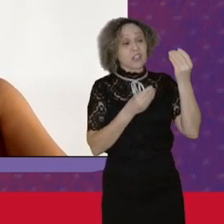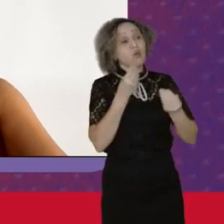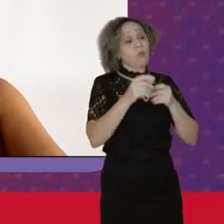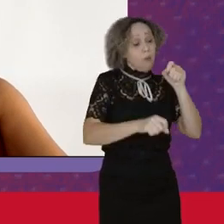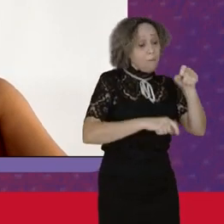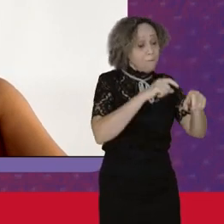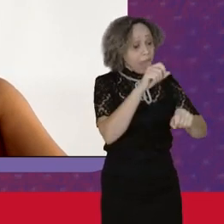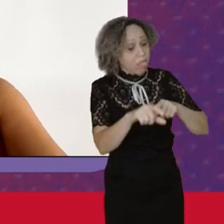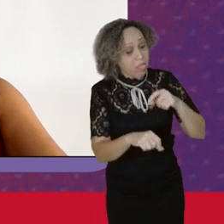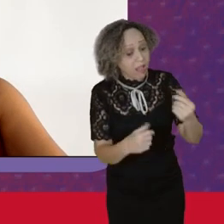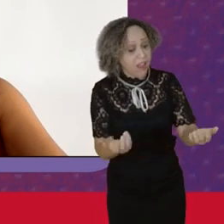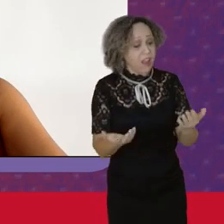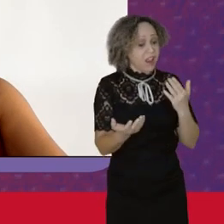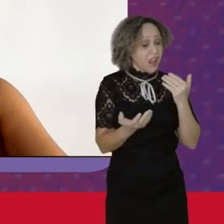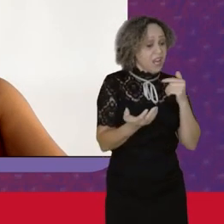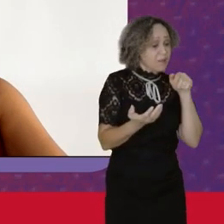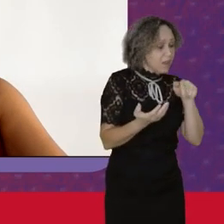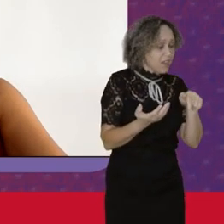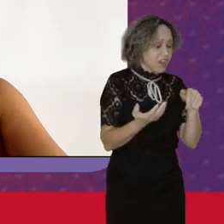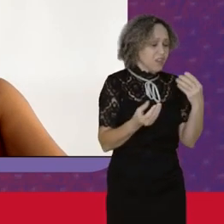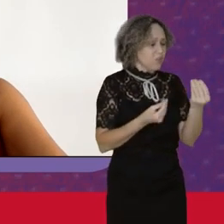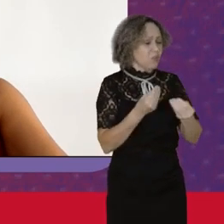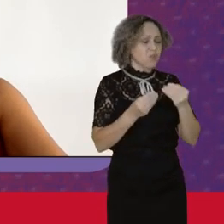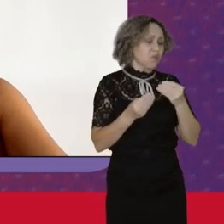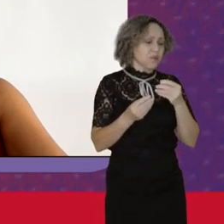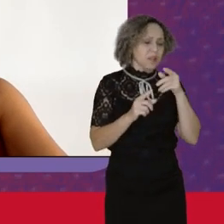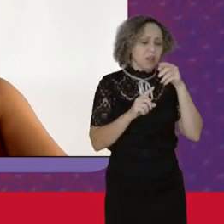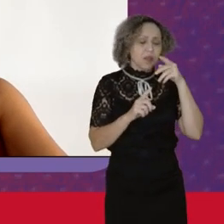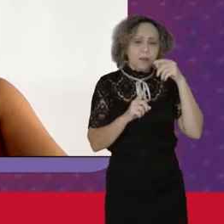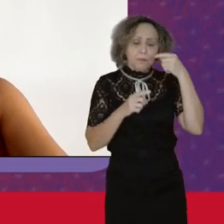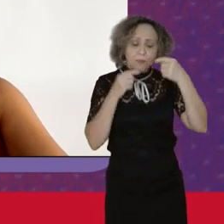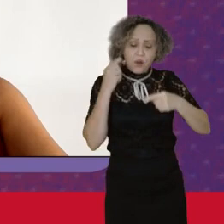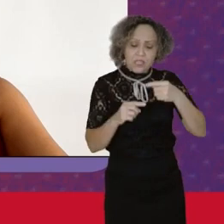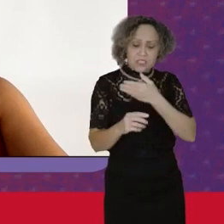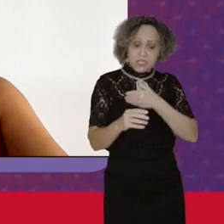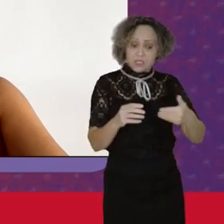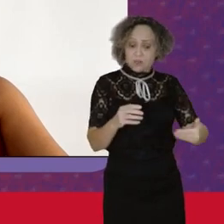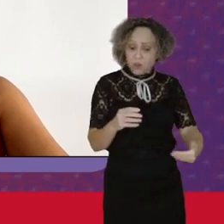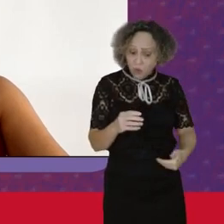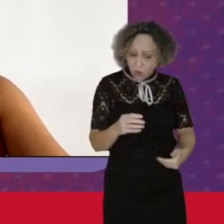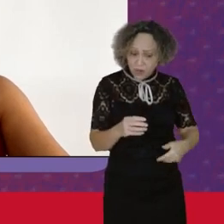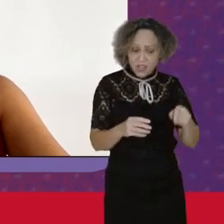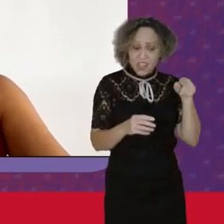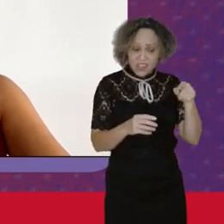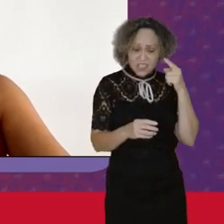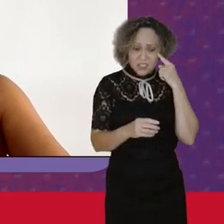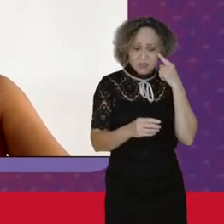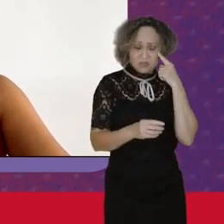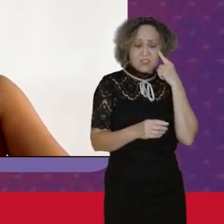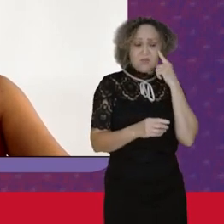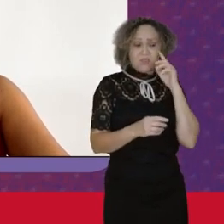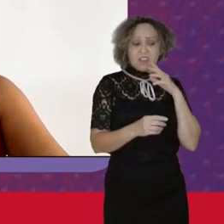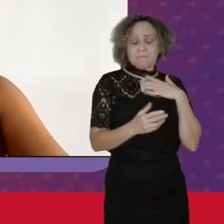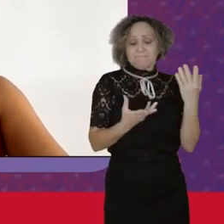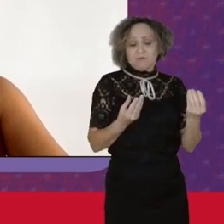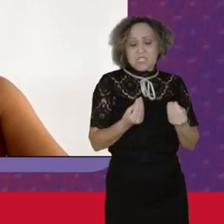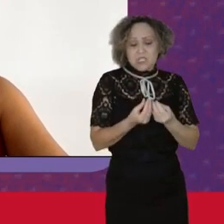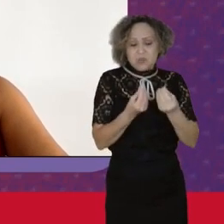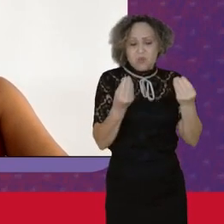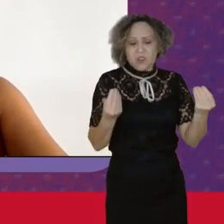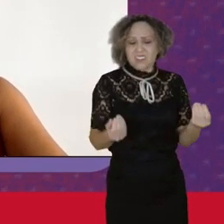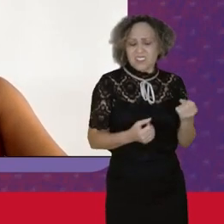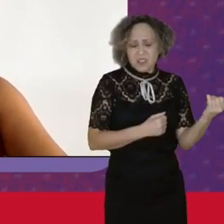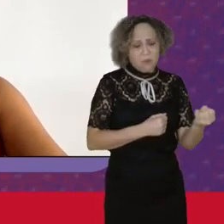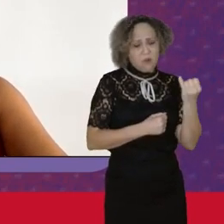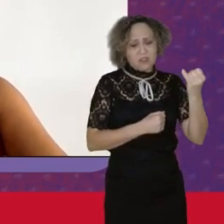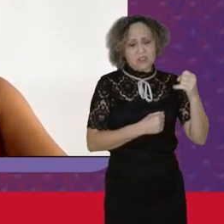produzir, sobre políticas públicas específicas, né. Então, acho que essas são demandas fundamentais quando a gente pensa em reforma agrária popular e